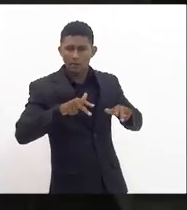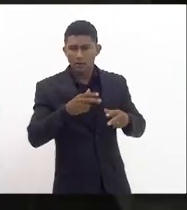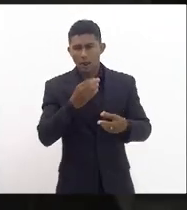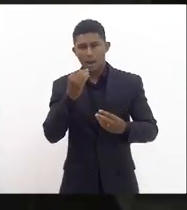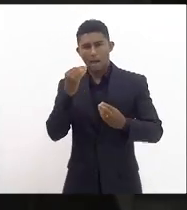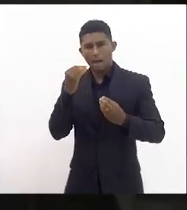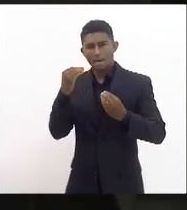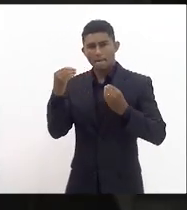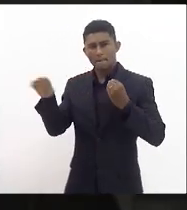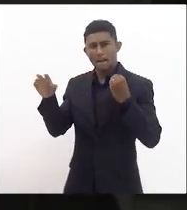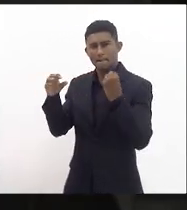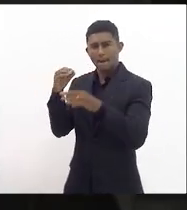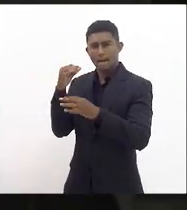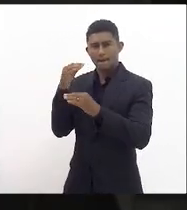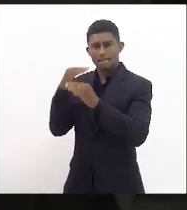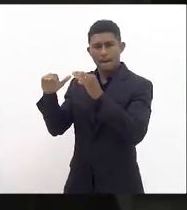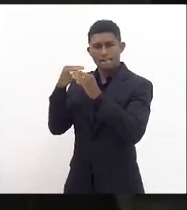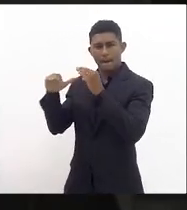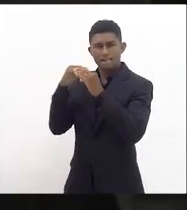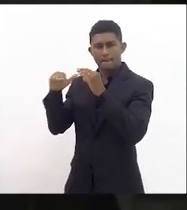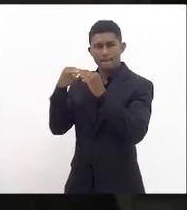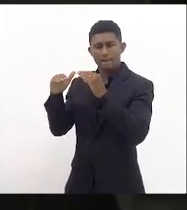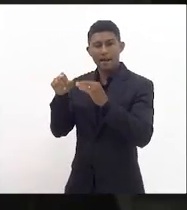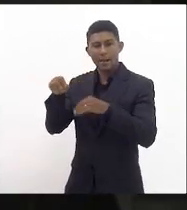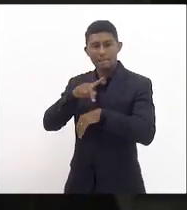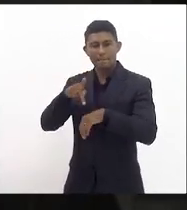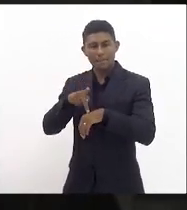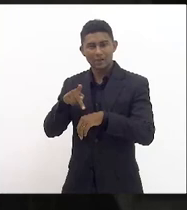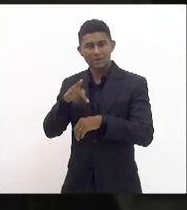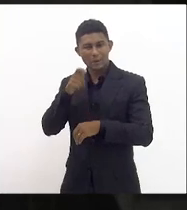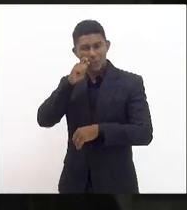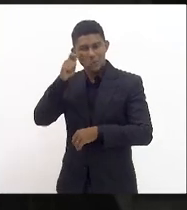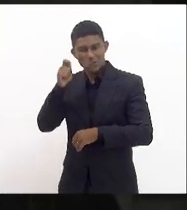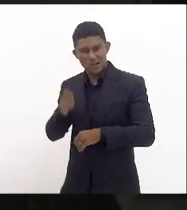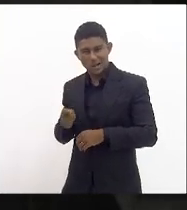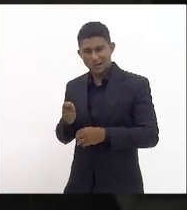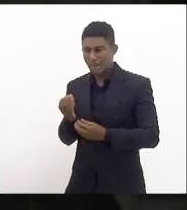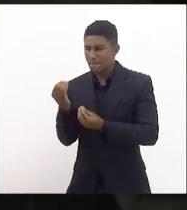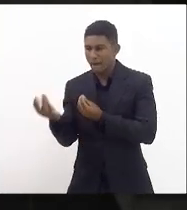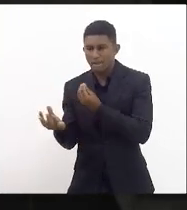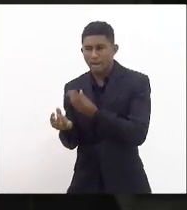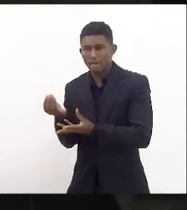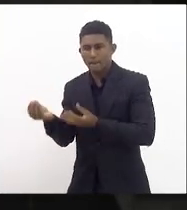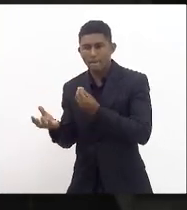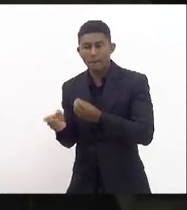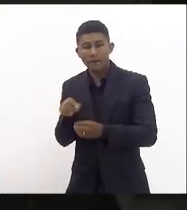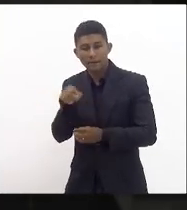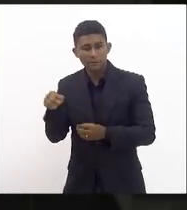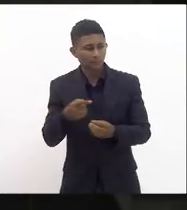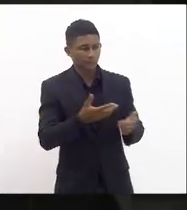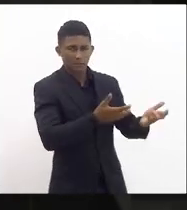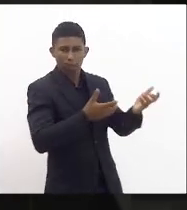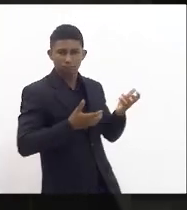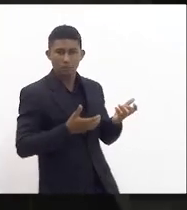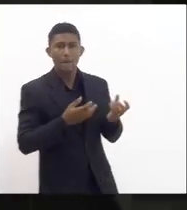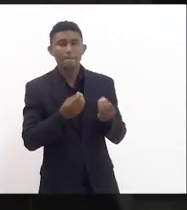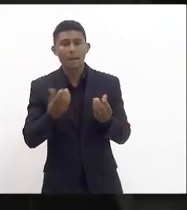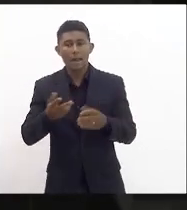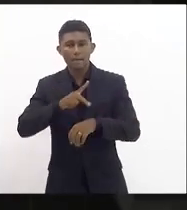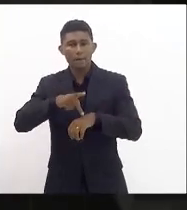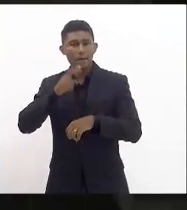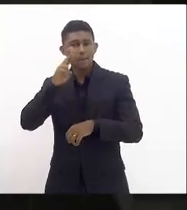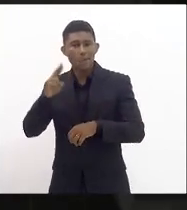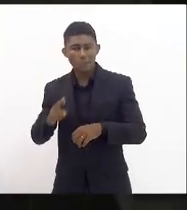se defendam do ataque russo. E Putin assinalou que